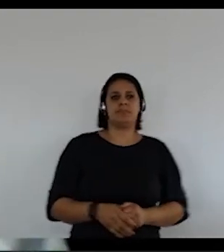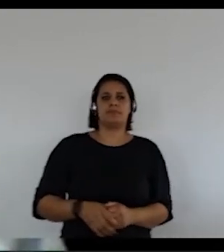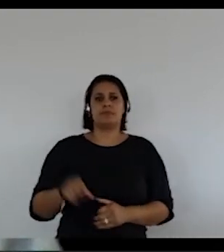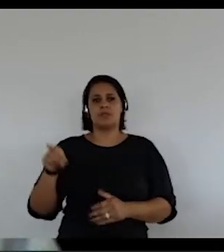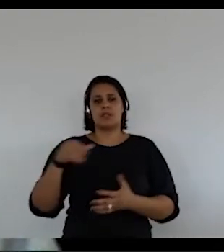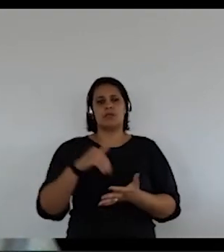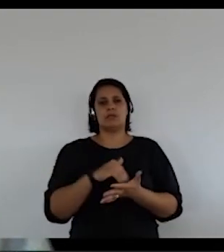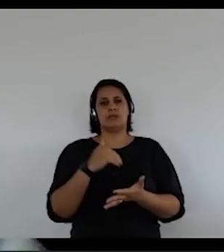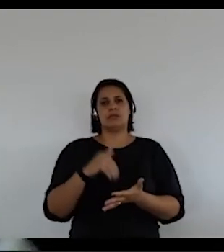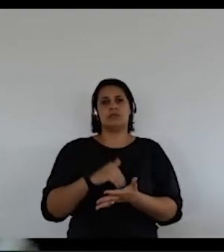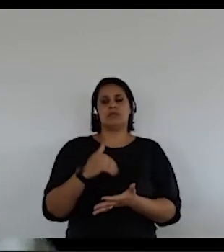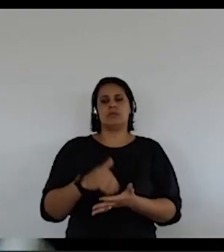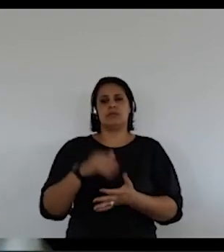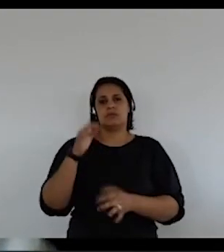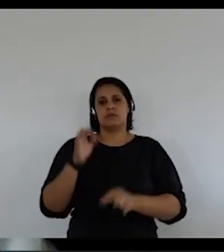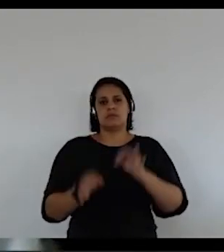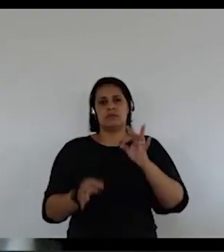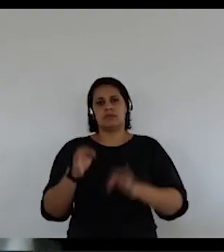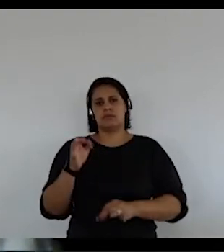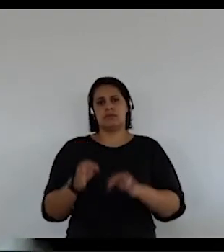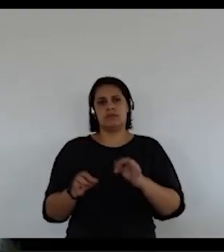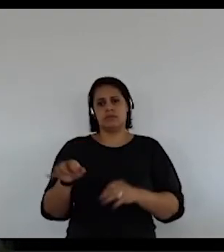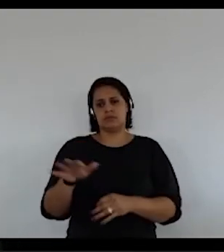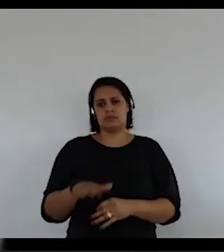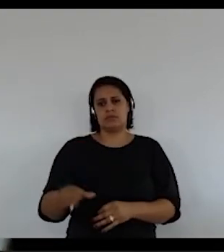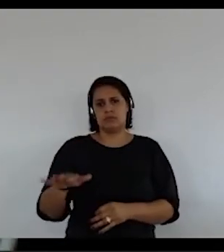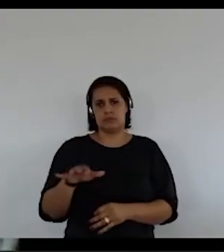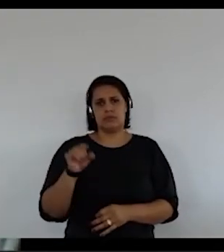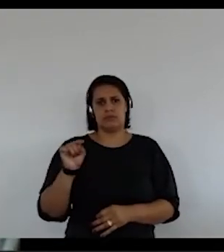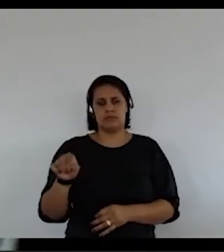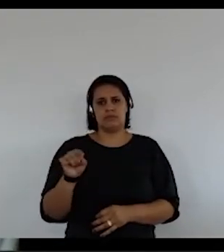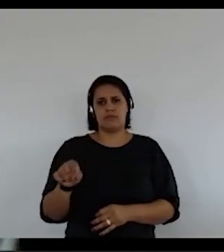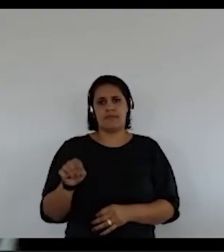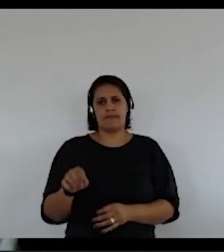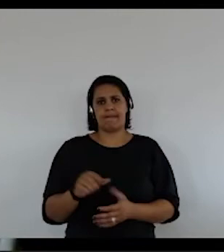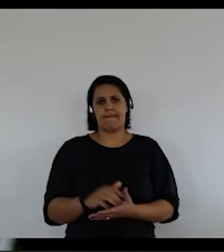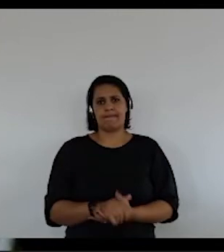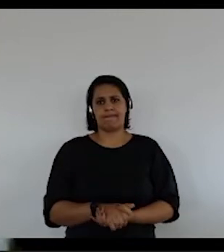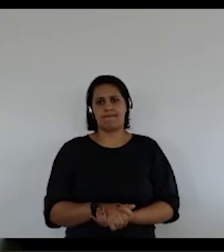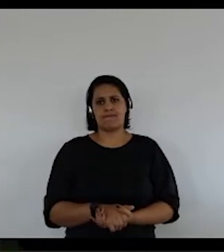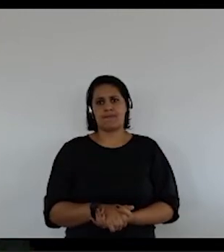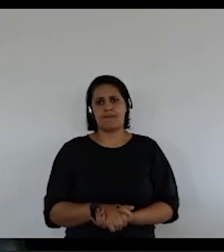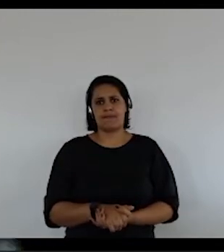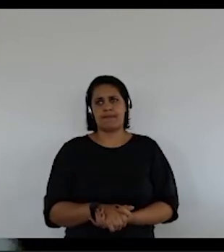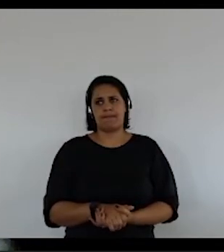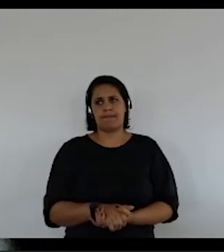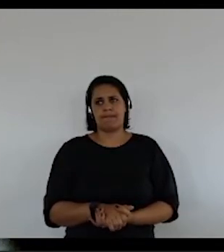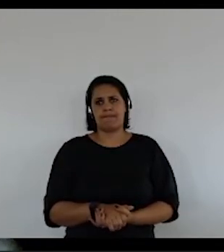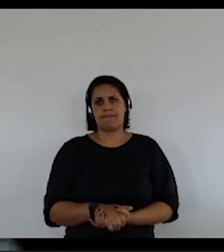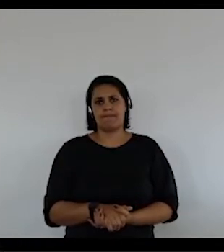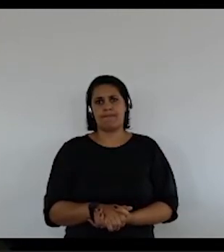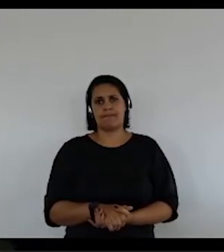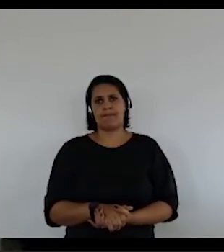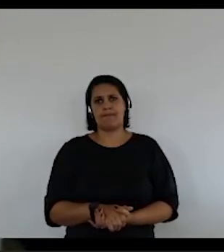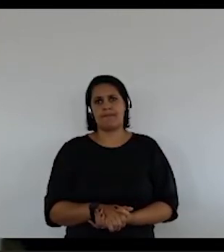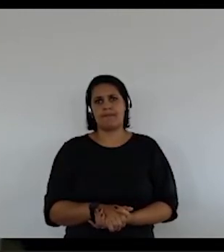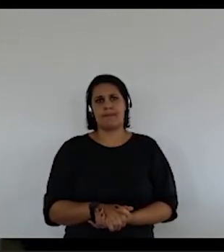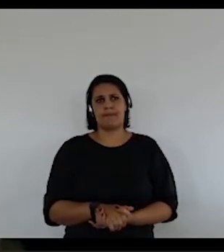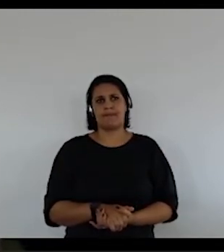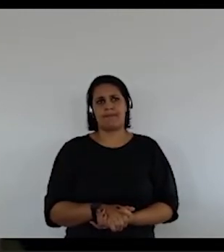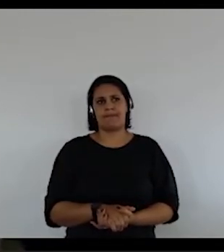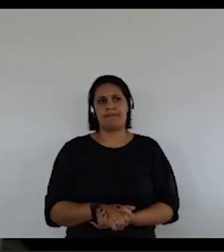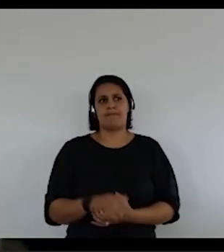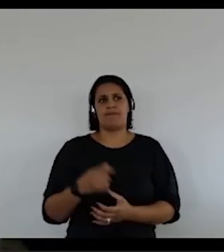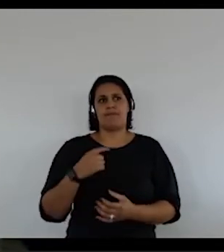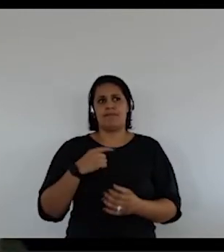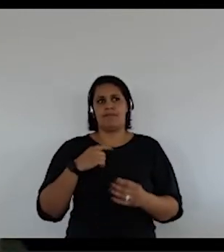secretário judicial, o letrado, agora letrado da Administração de Justiça, que é o notário do